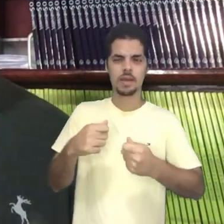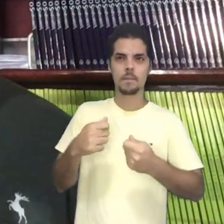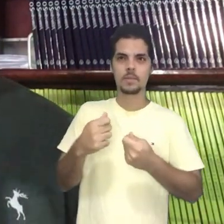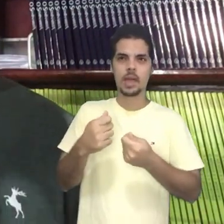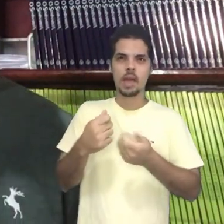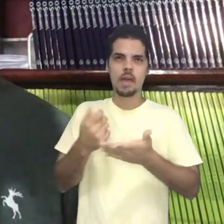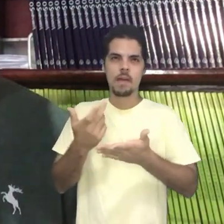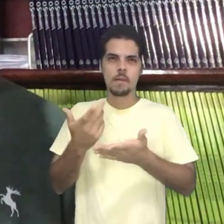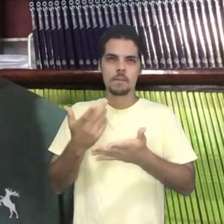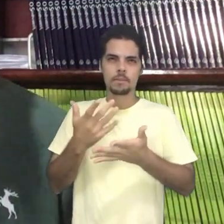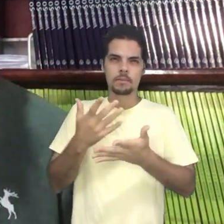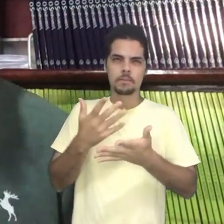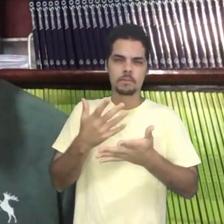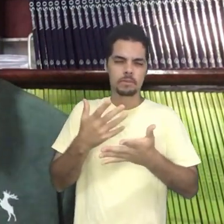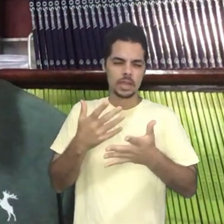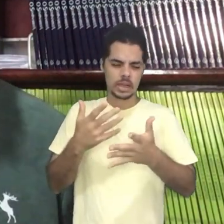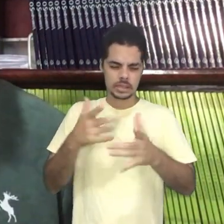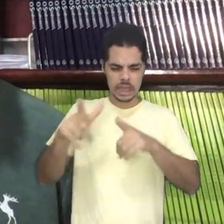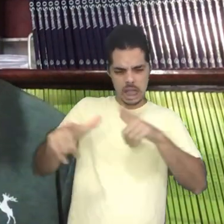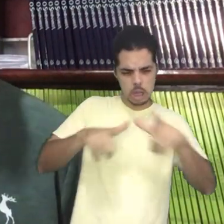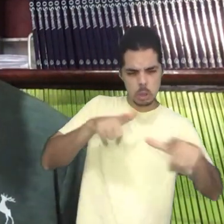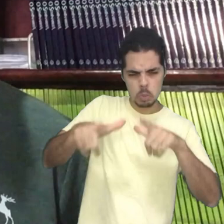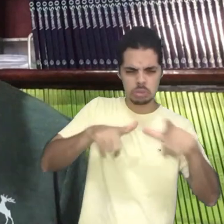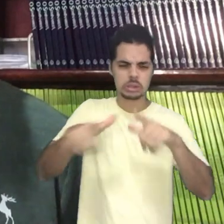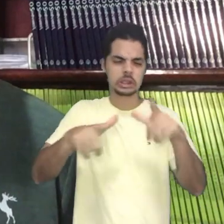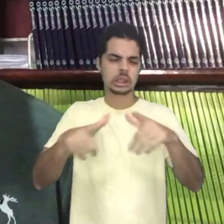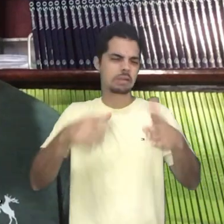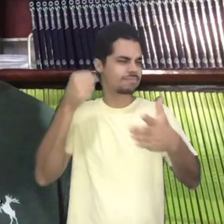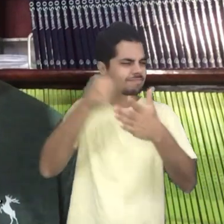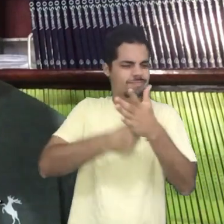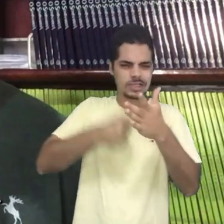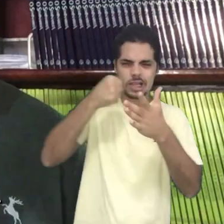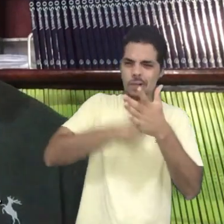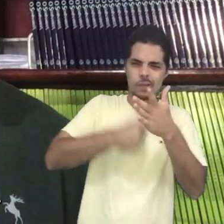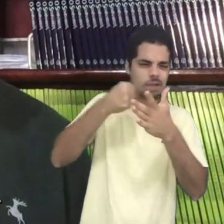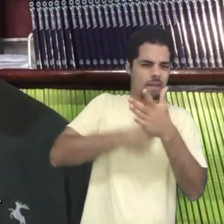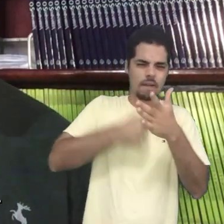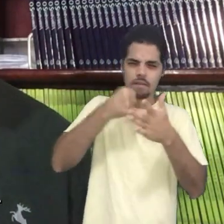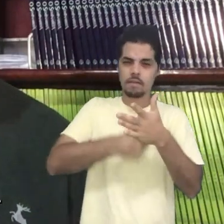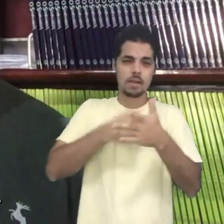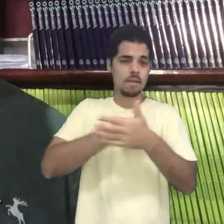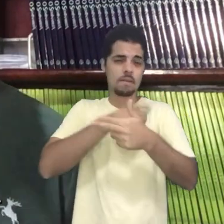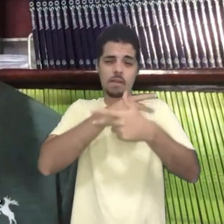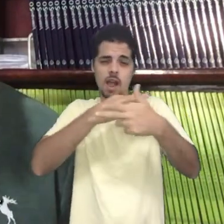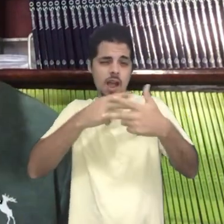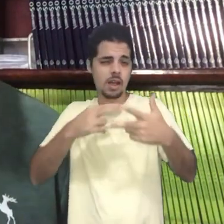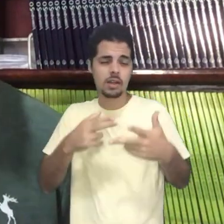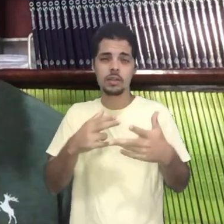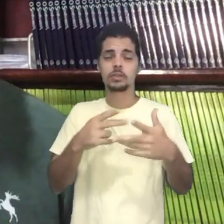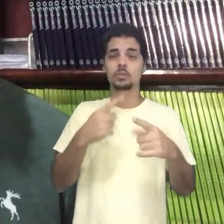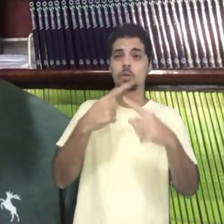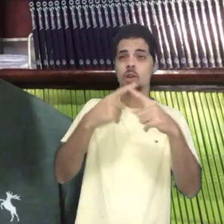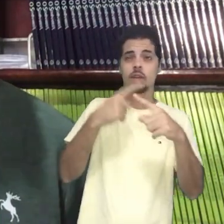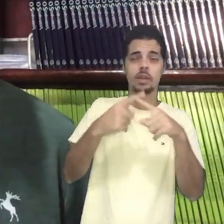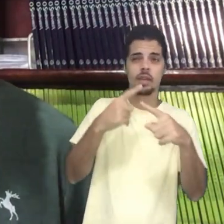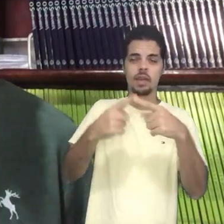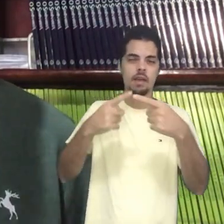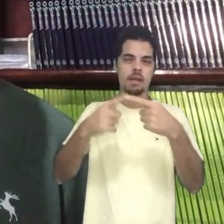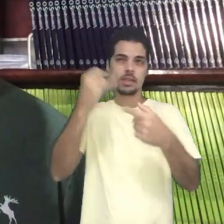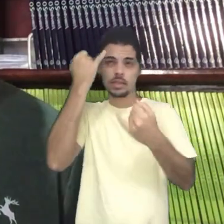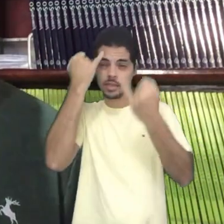país sofreu fortes contestações em diferentes províncias no Brasil.